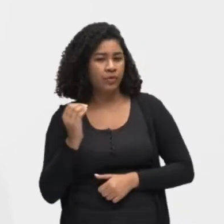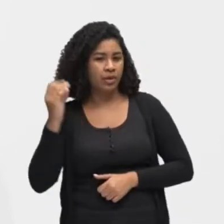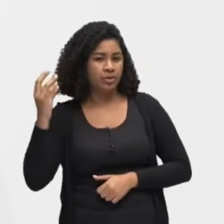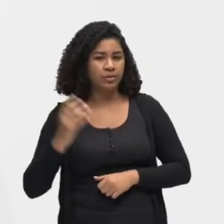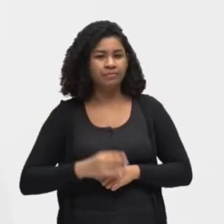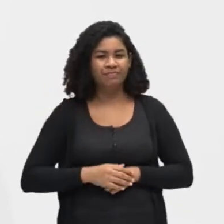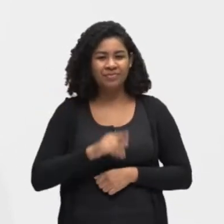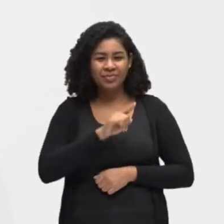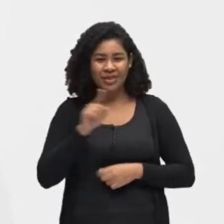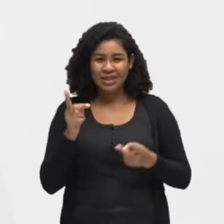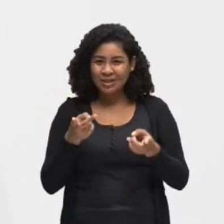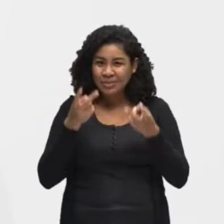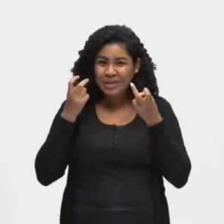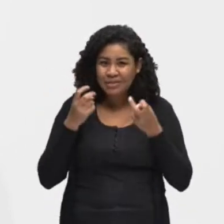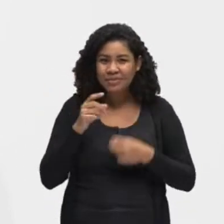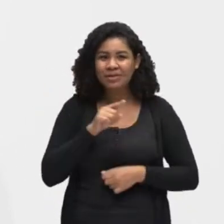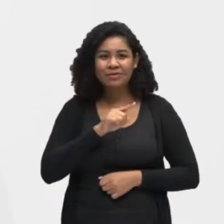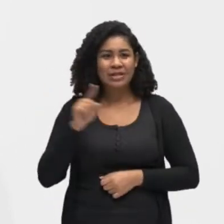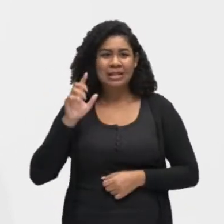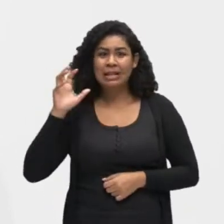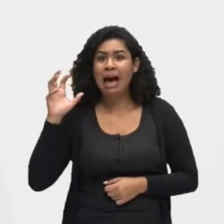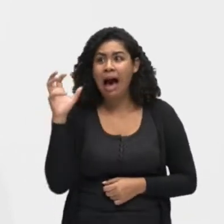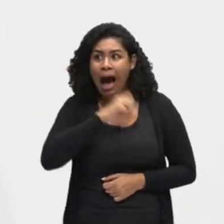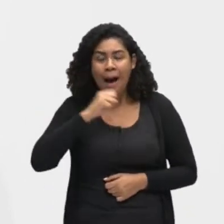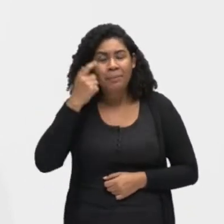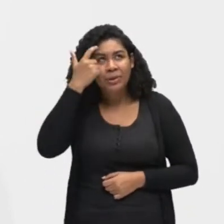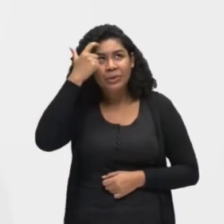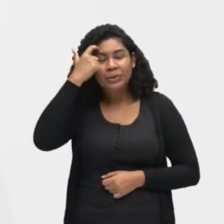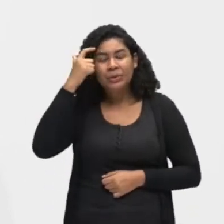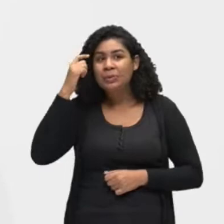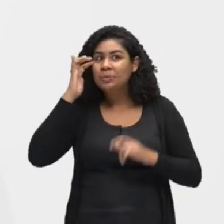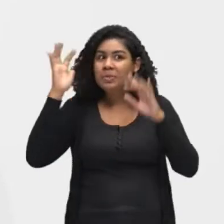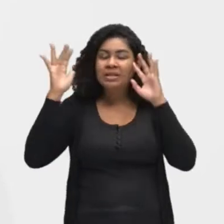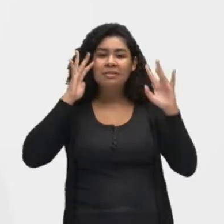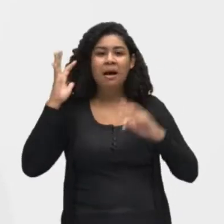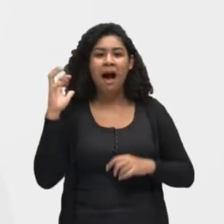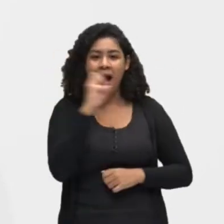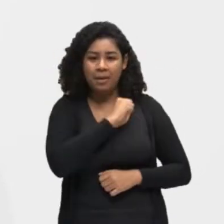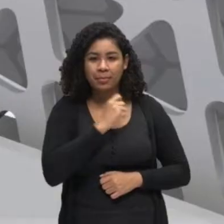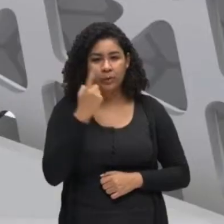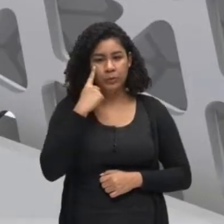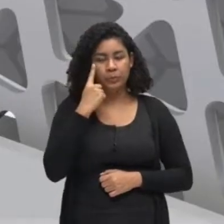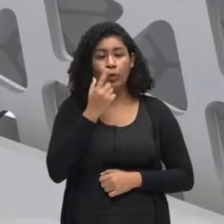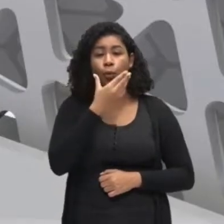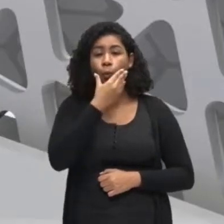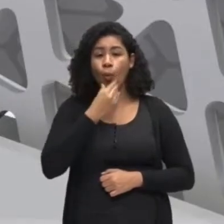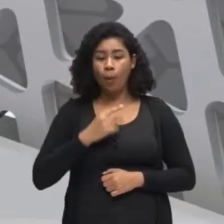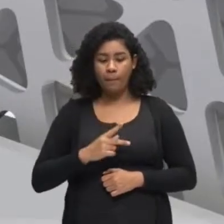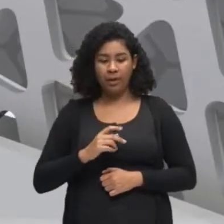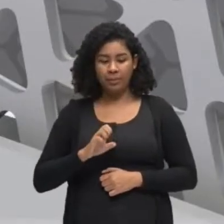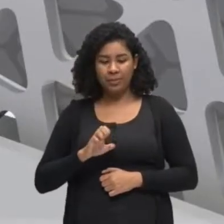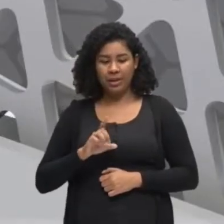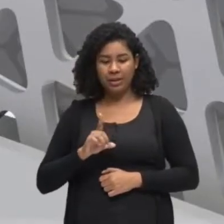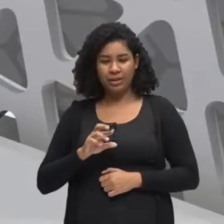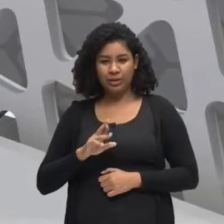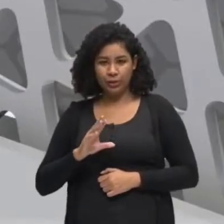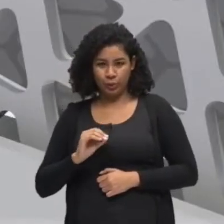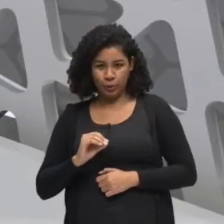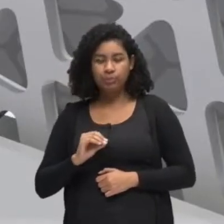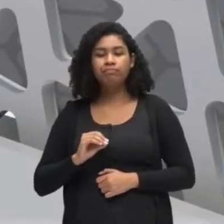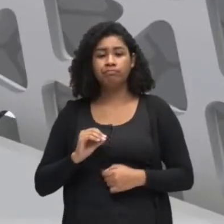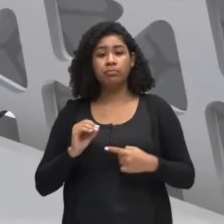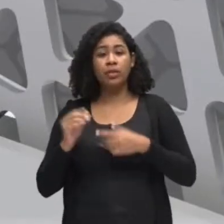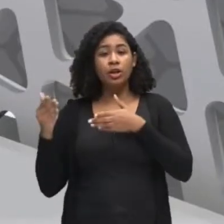são demais rápidos no raciocínio. Vejam bem. Pedro Álvares Cabral chega quando? Em